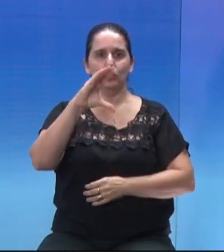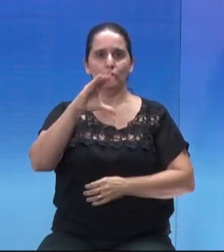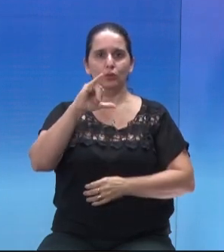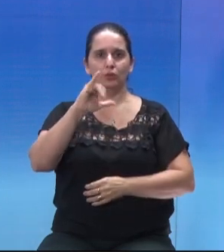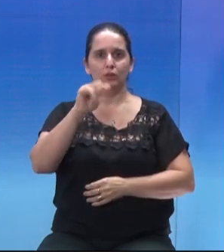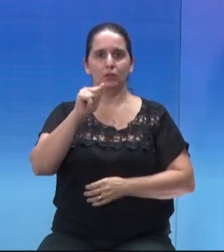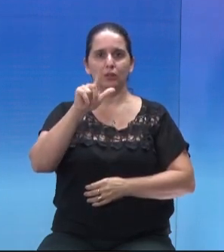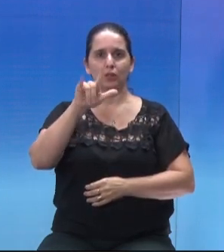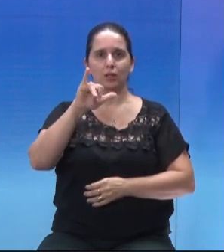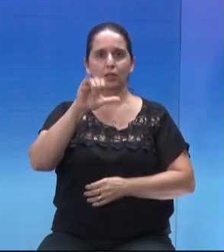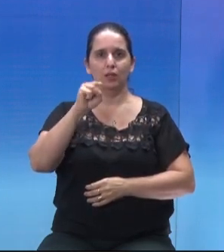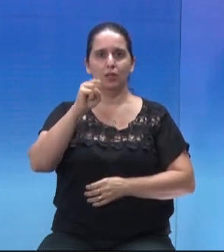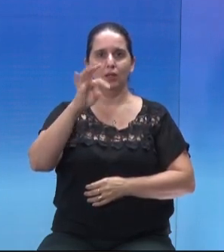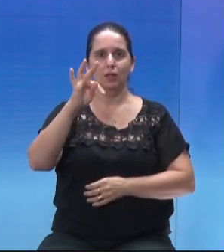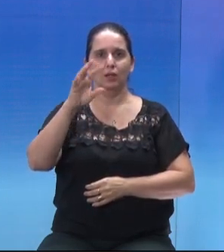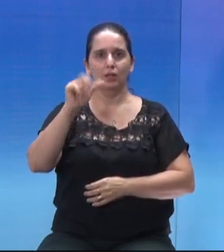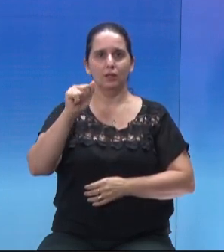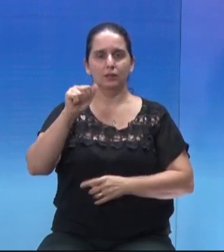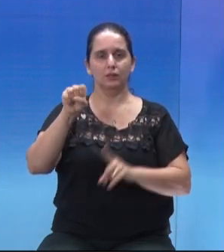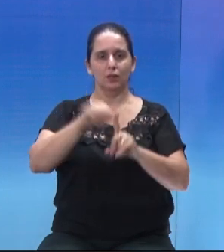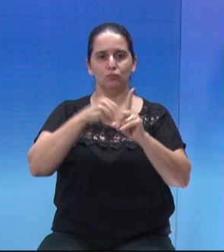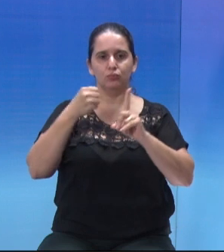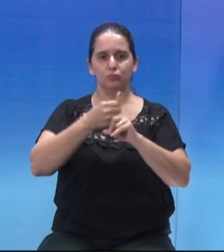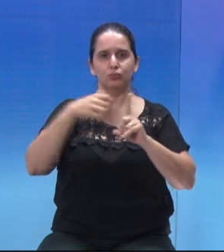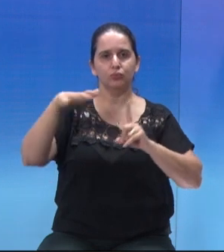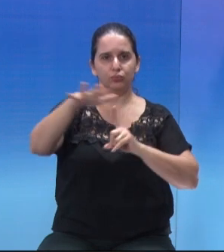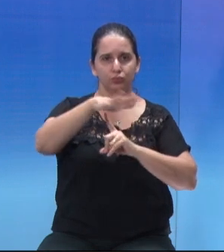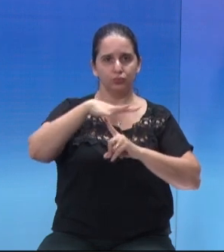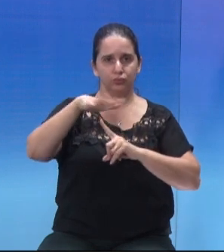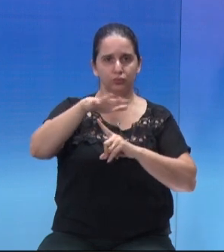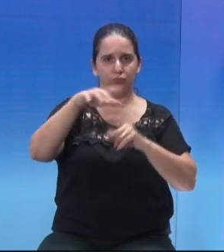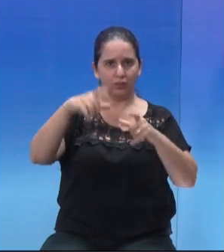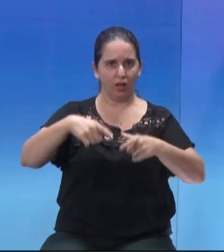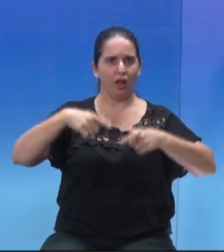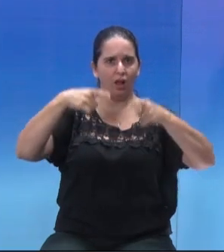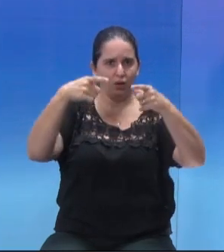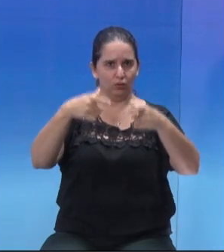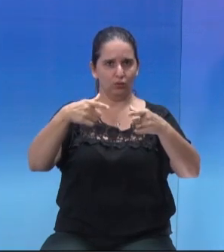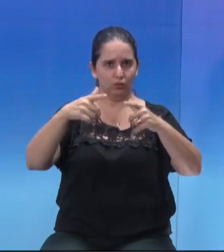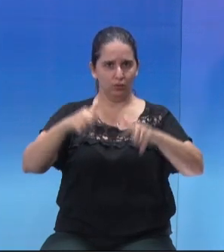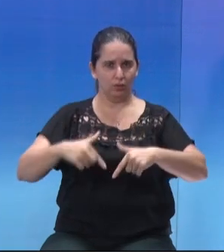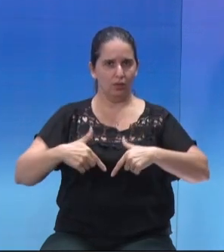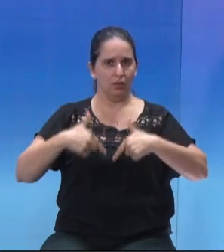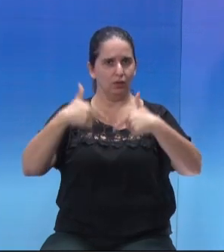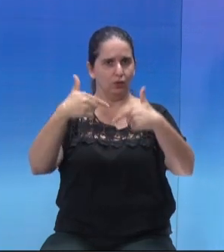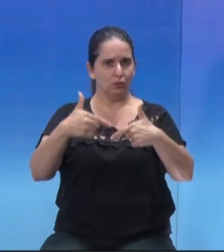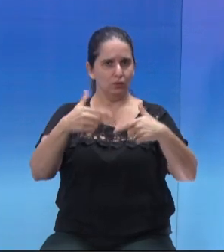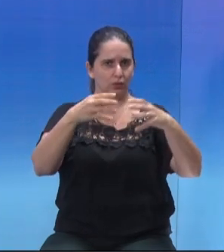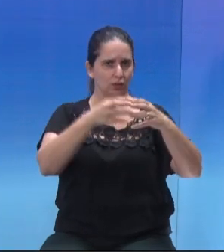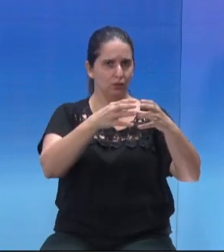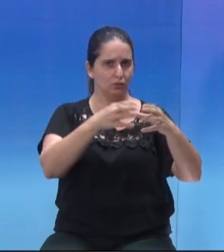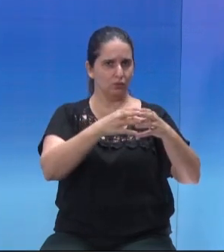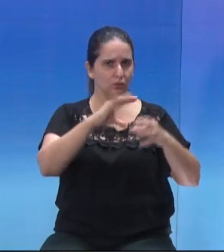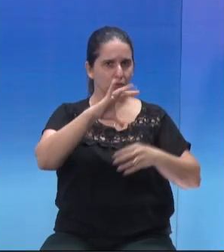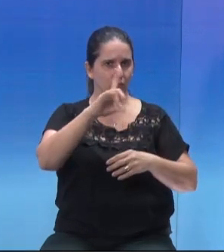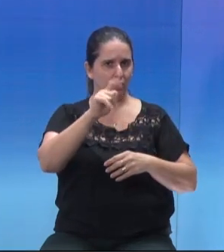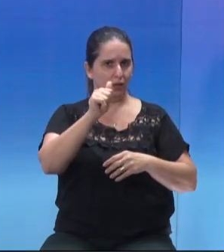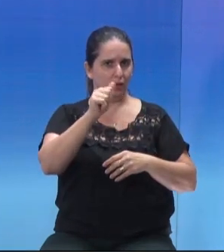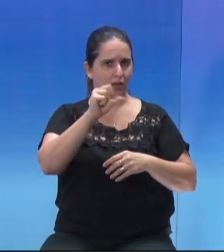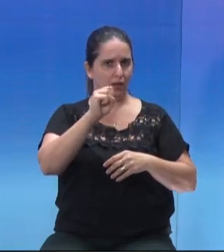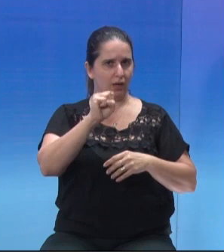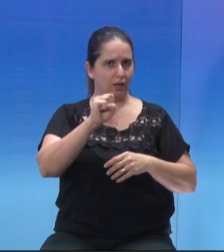socialista. Será que é isso que está falando a questão? Será que a luta é de classes? Nós estamos vendo mulher aqui falando